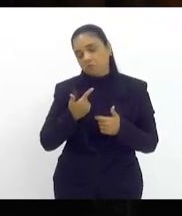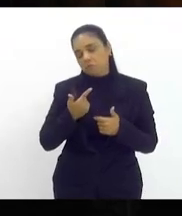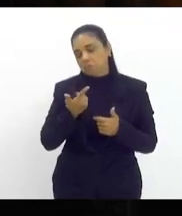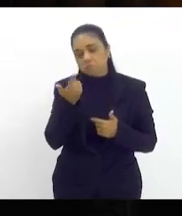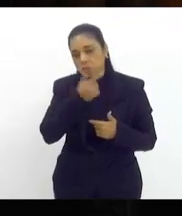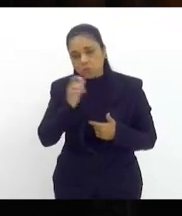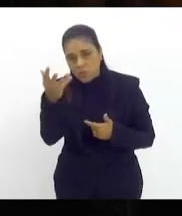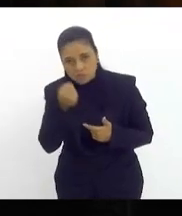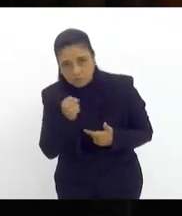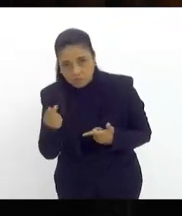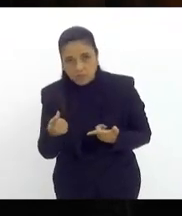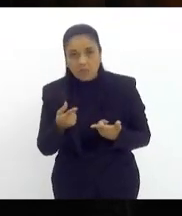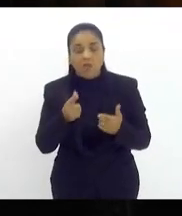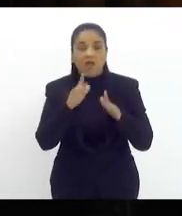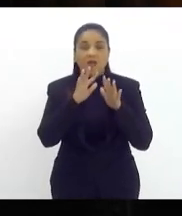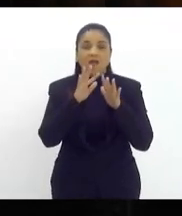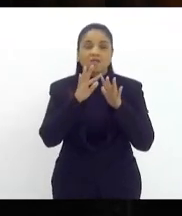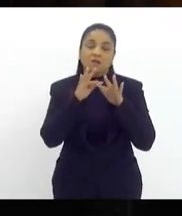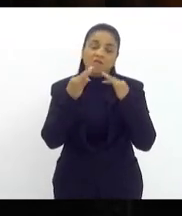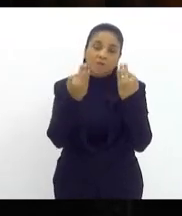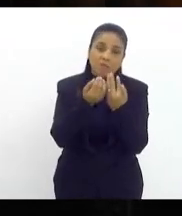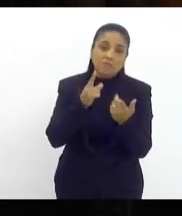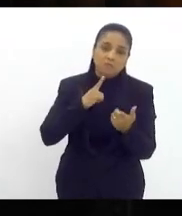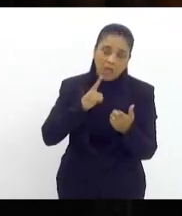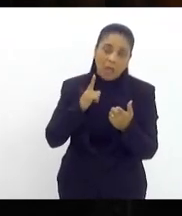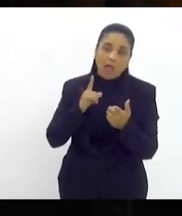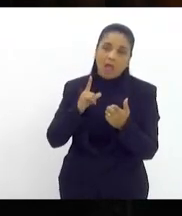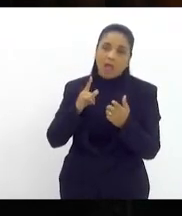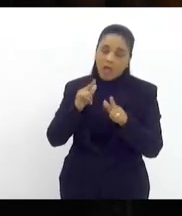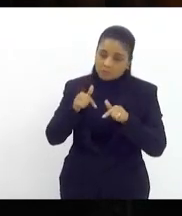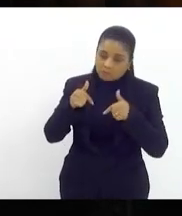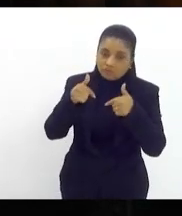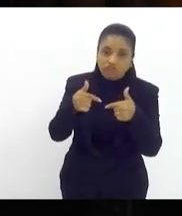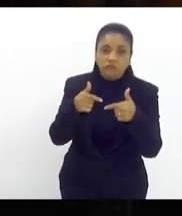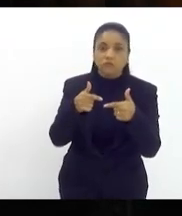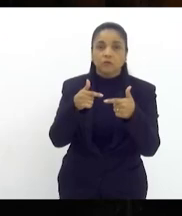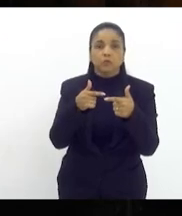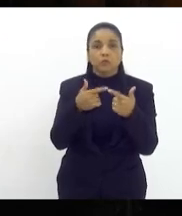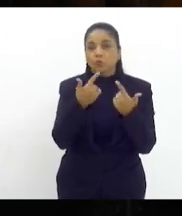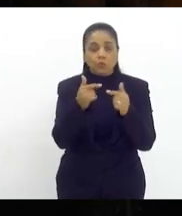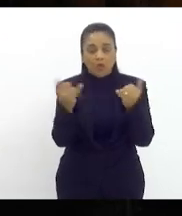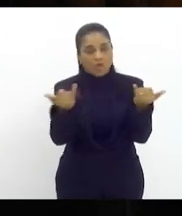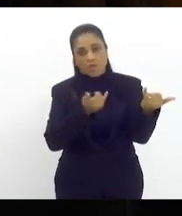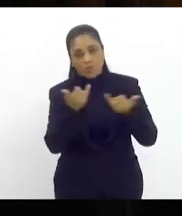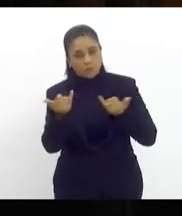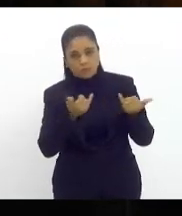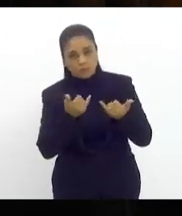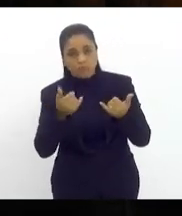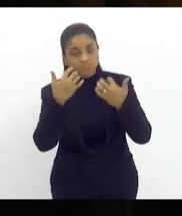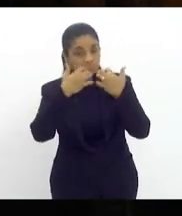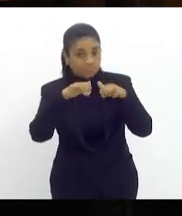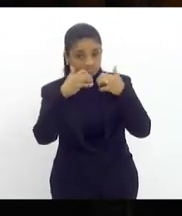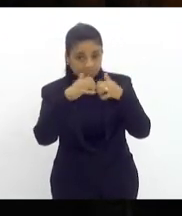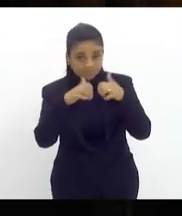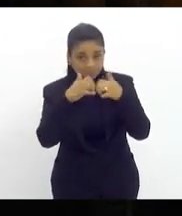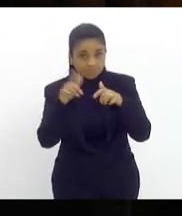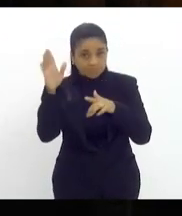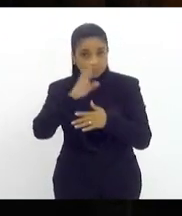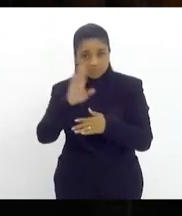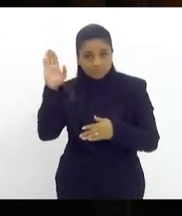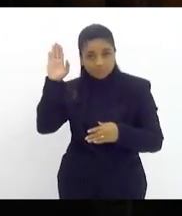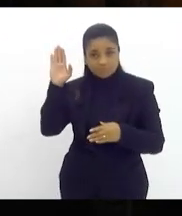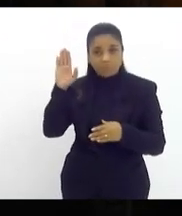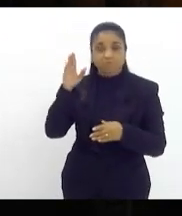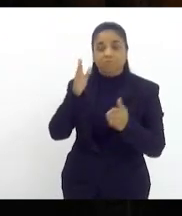informação para saber quantas famílias ainda estão ativas no programa e não temos esse tipo de informação em Petrópolis quando era época de eleição